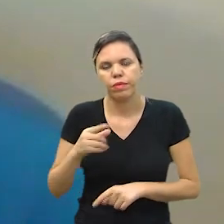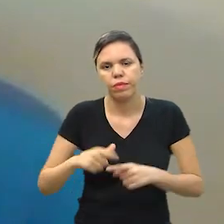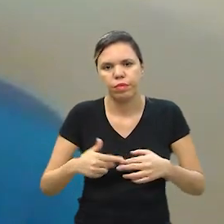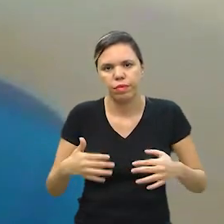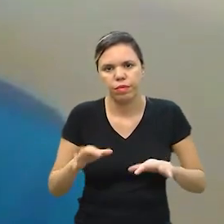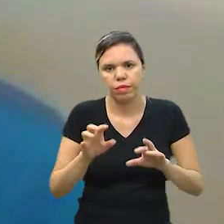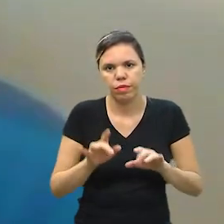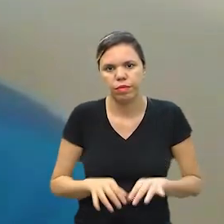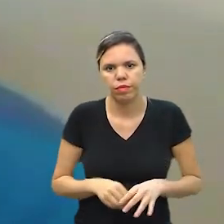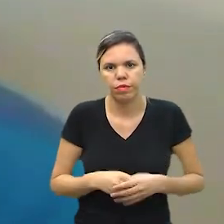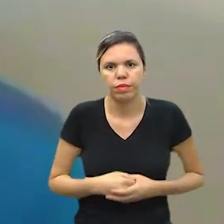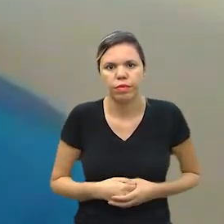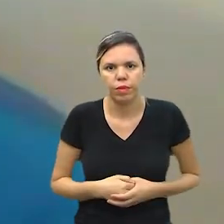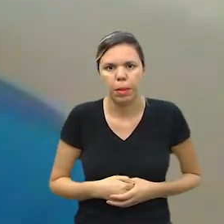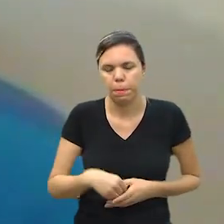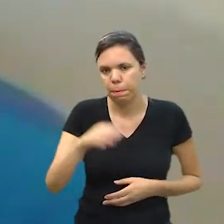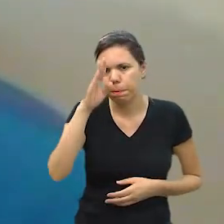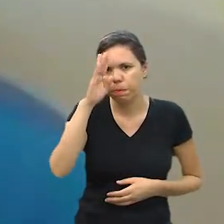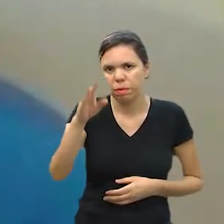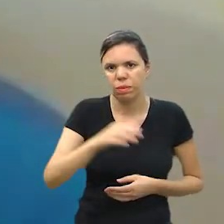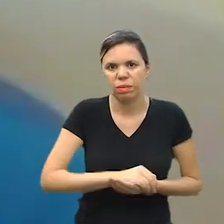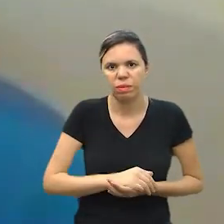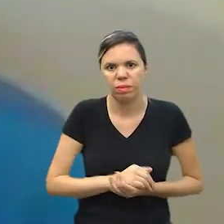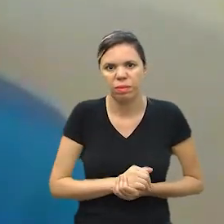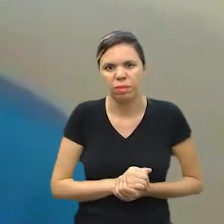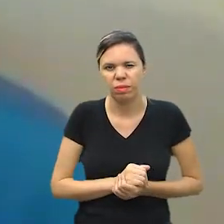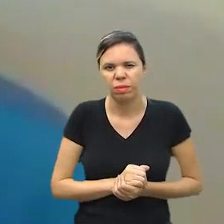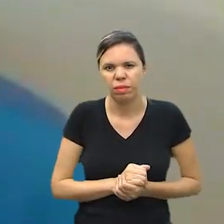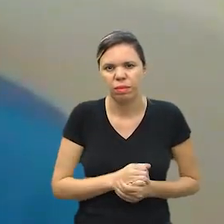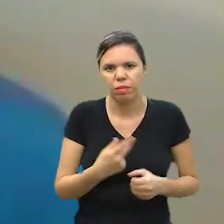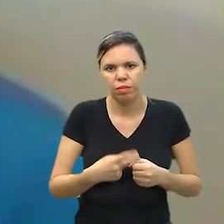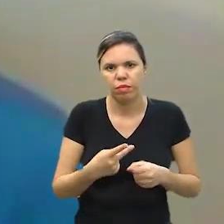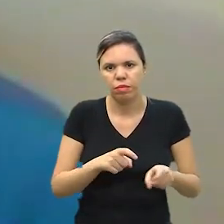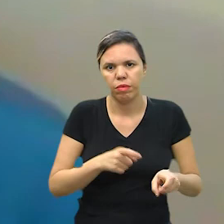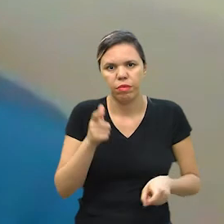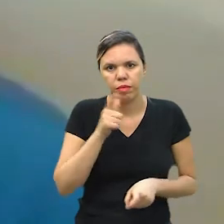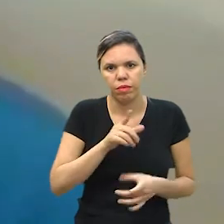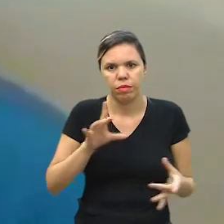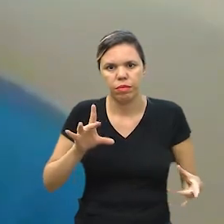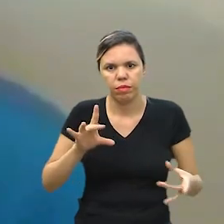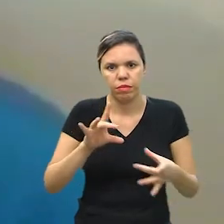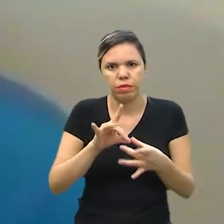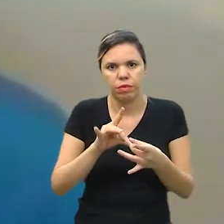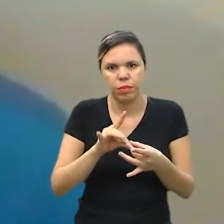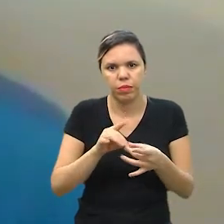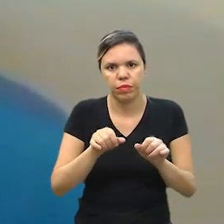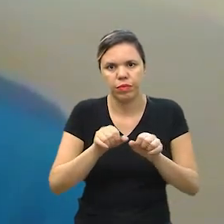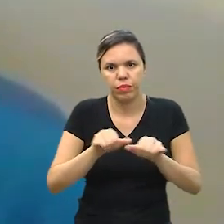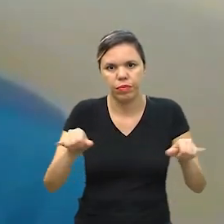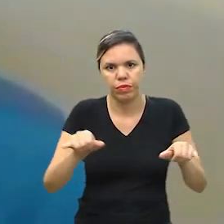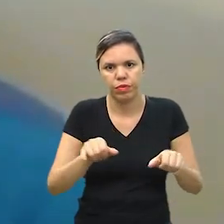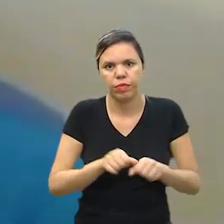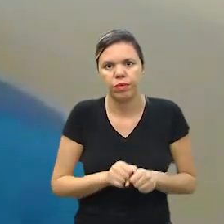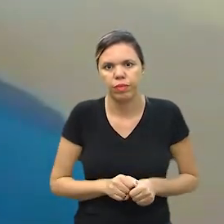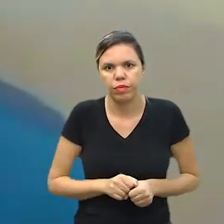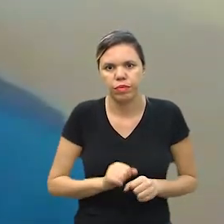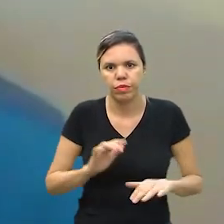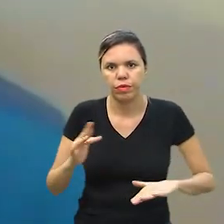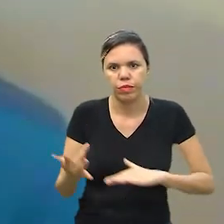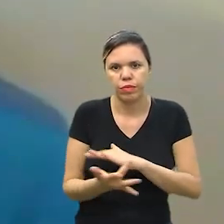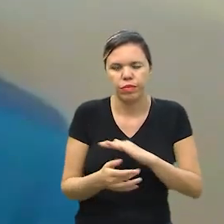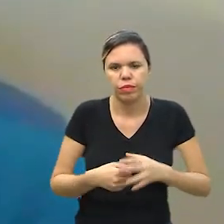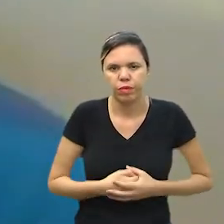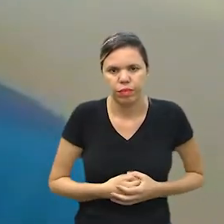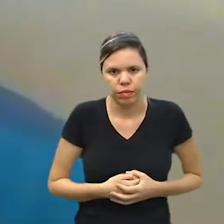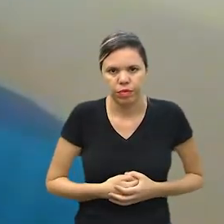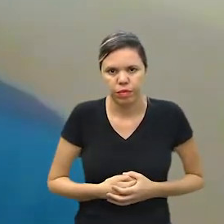das ferramentas digitais, né? E principalmente o produtor que conseguiu aliar a parte de divulgação através das